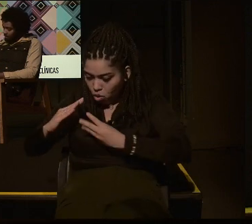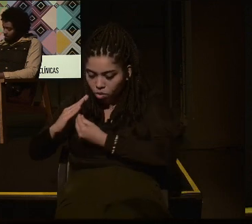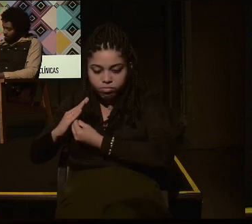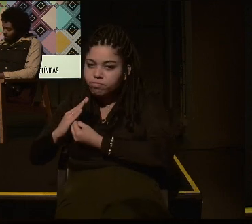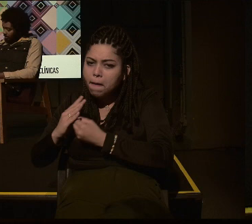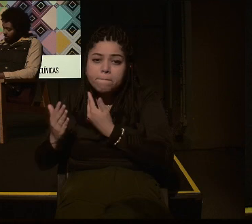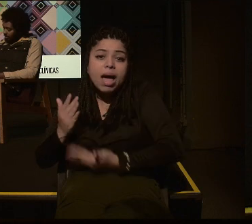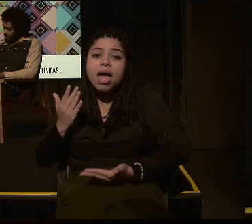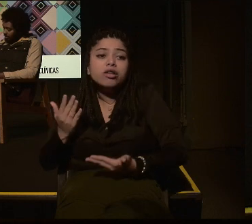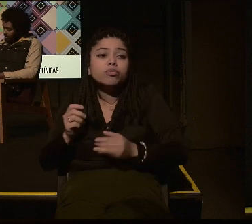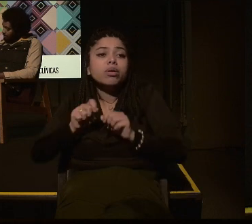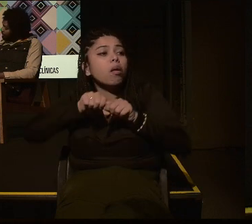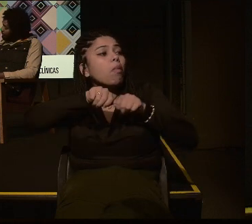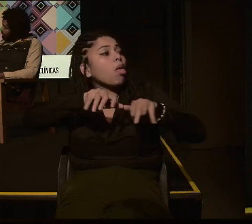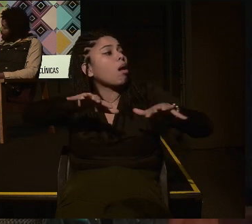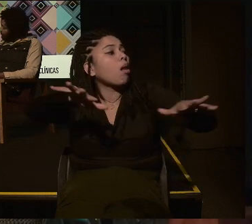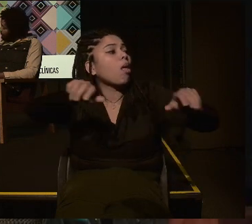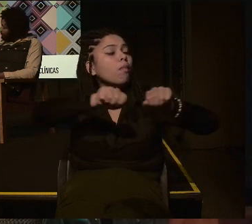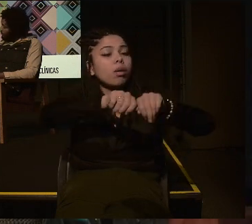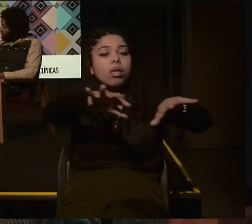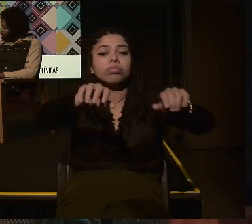E esse cálculo